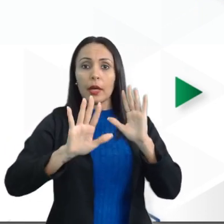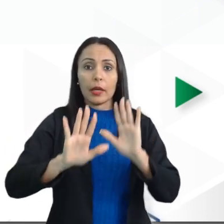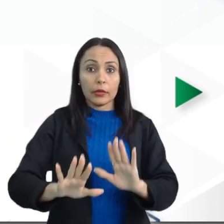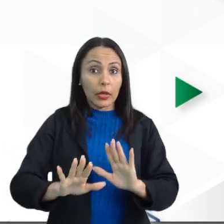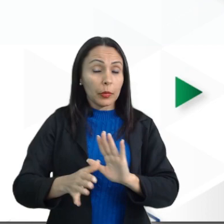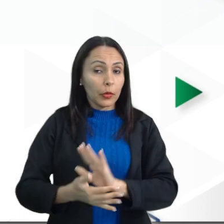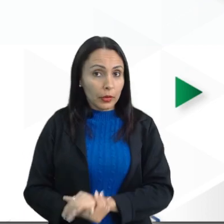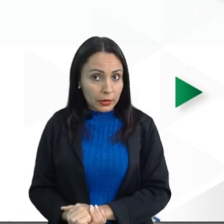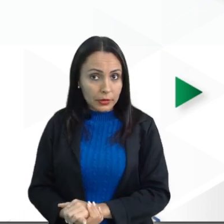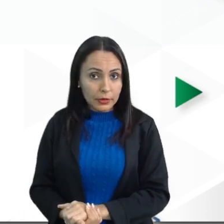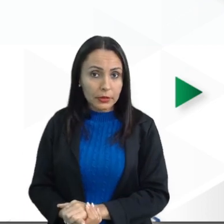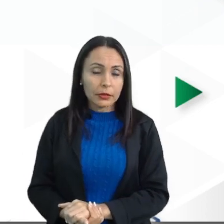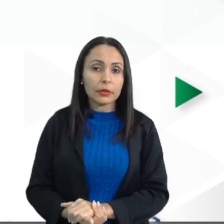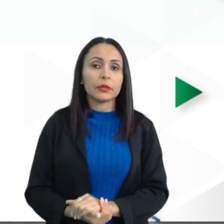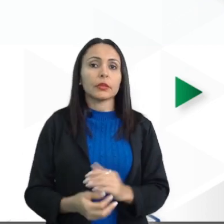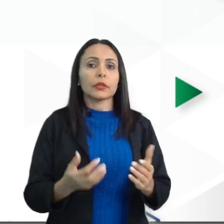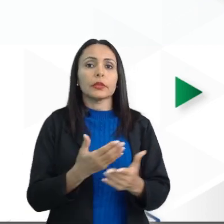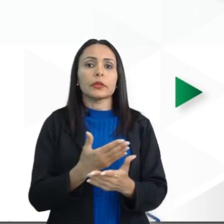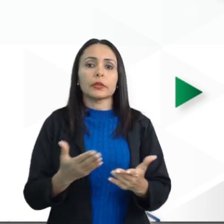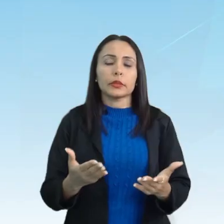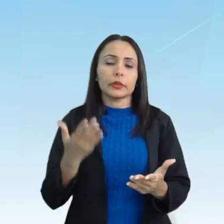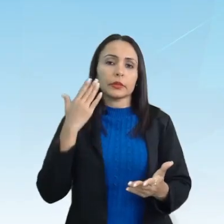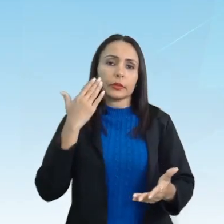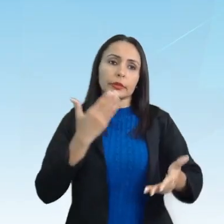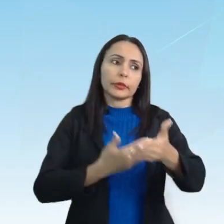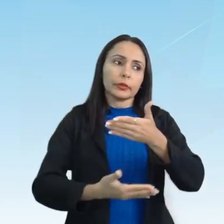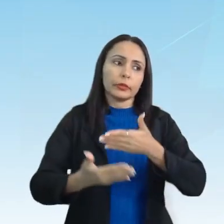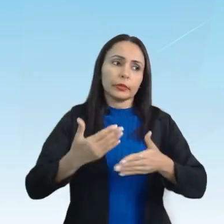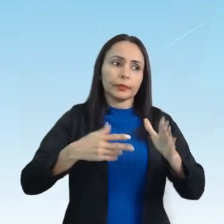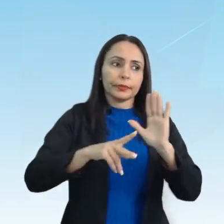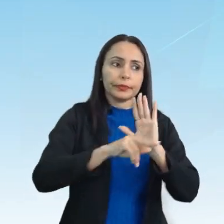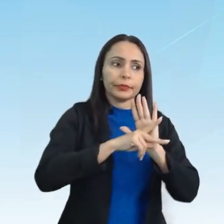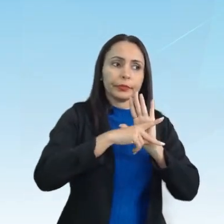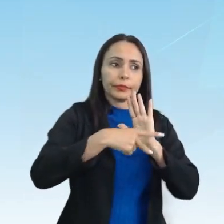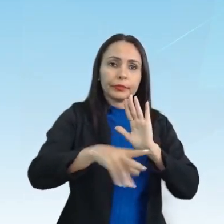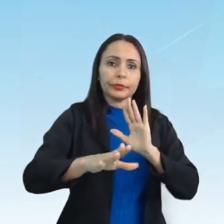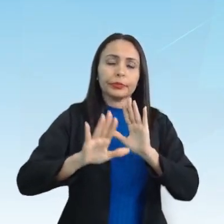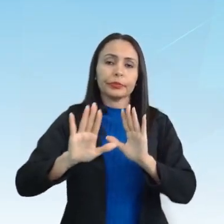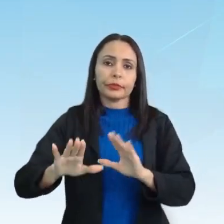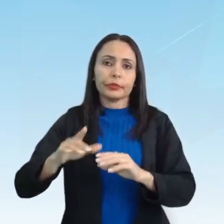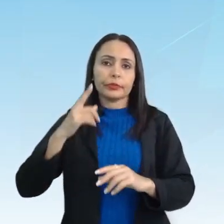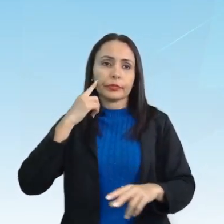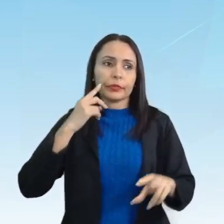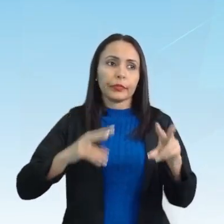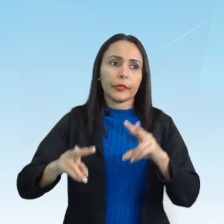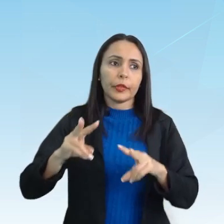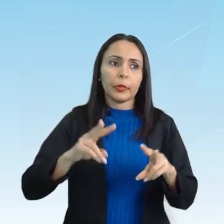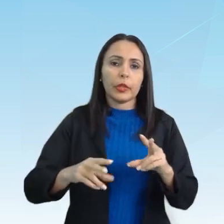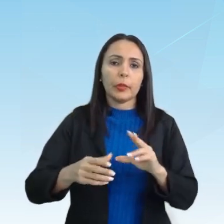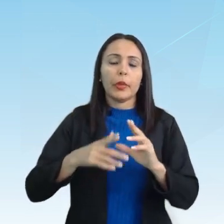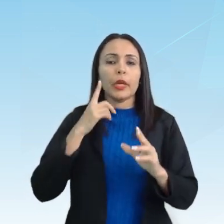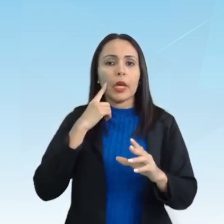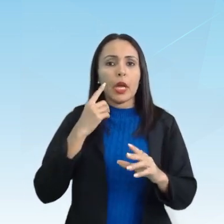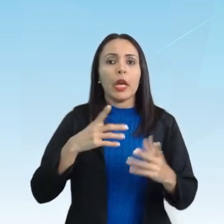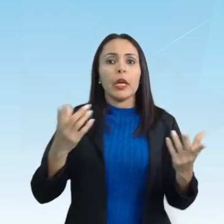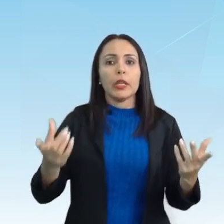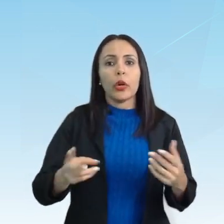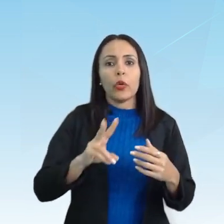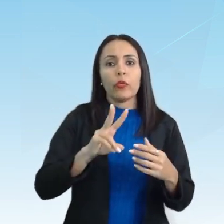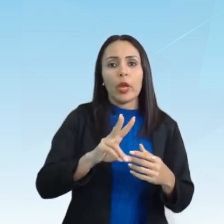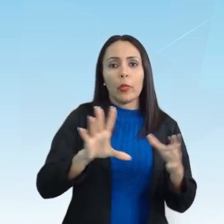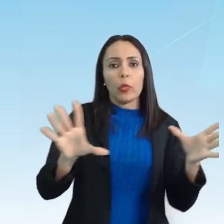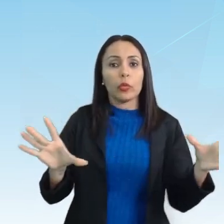melhor, cada qual com a sua transitividade própria. Nós também veremos depois os verbos de ligação,